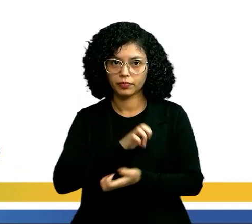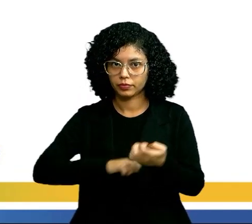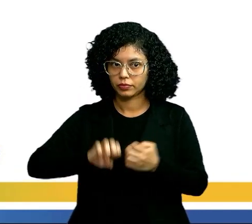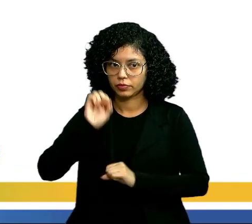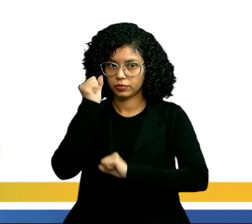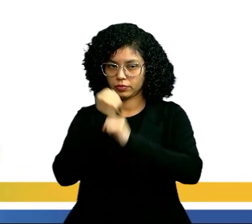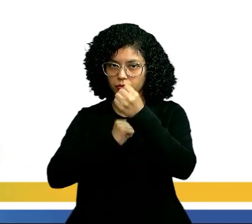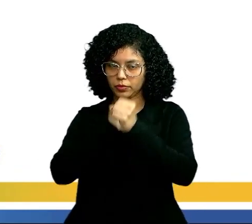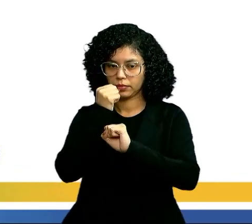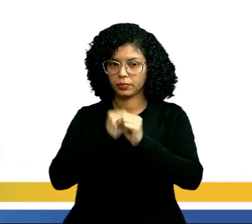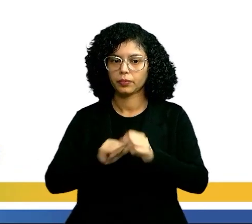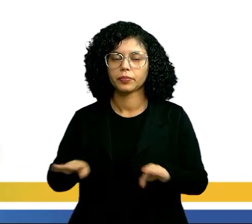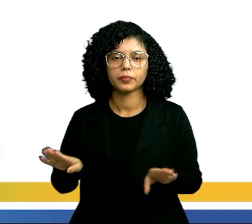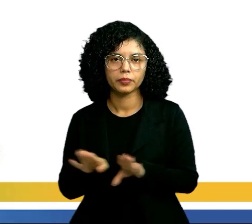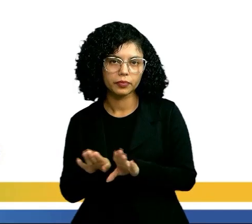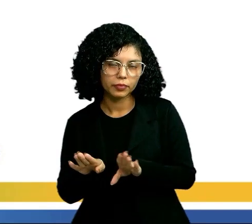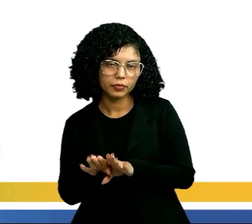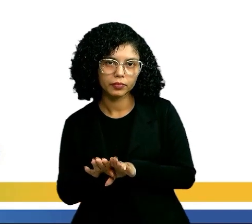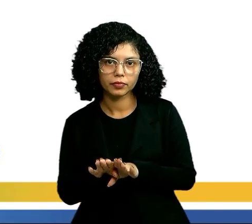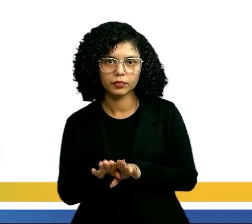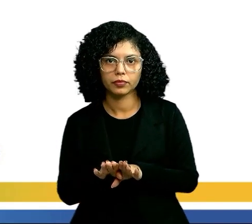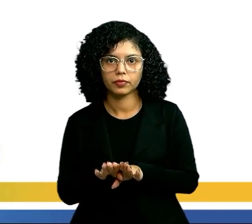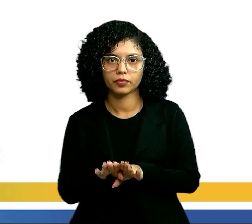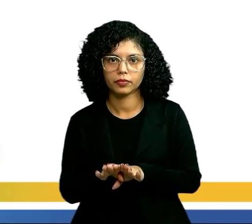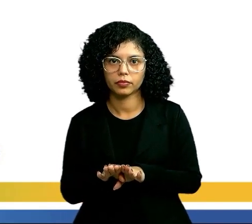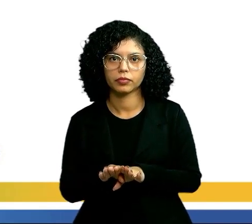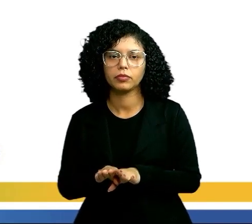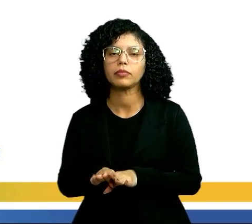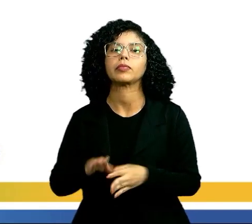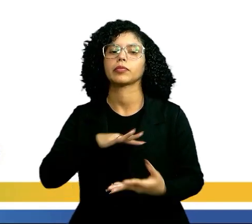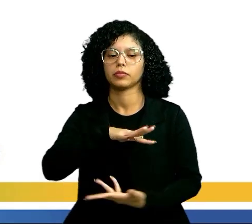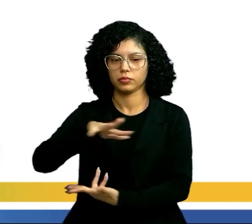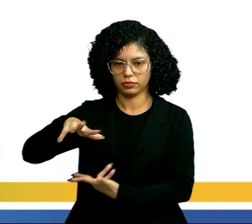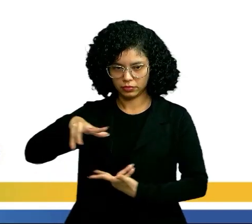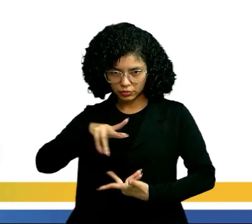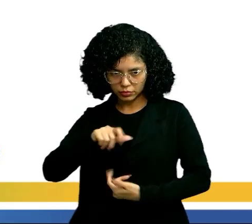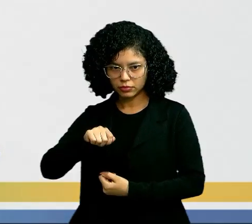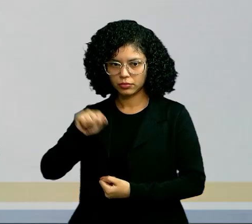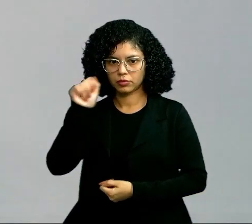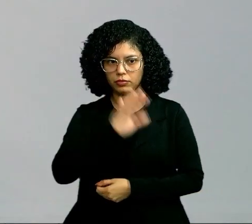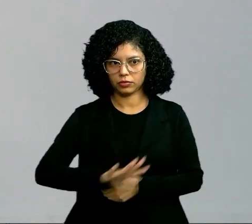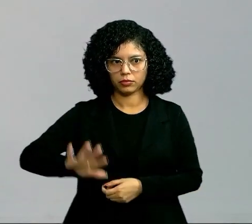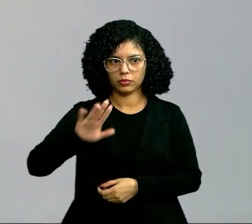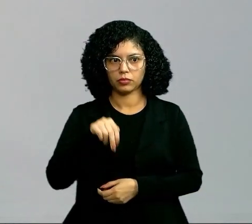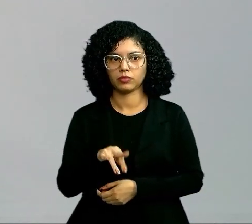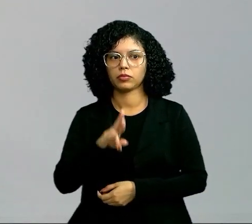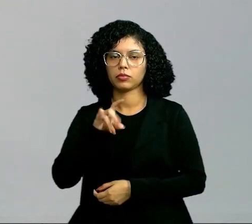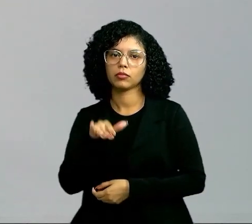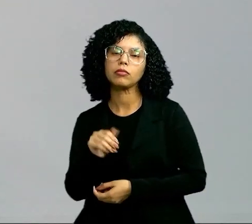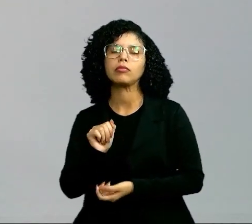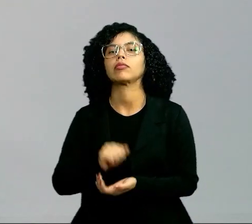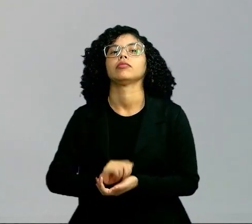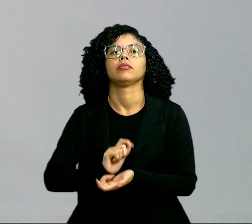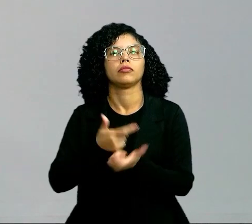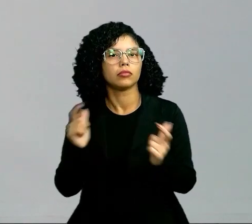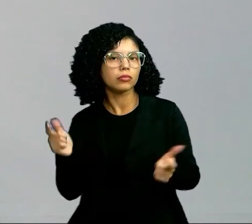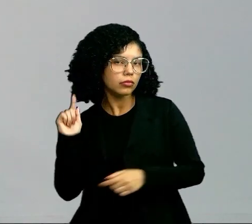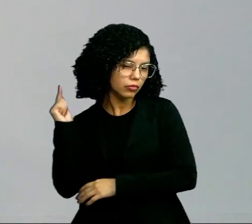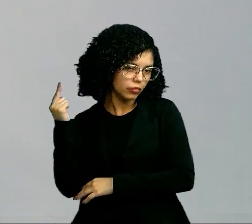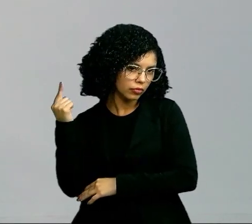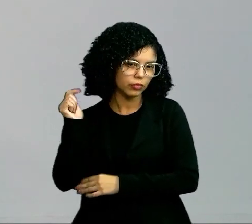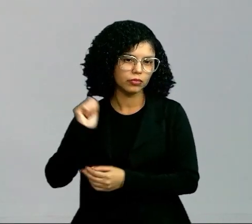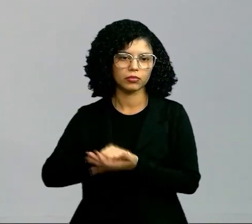Revolução Industrial e também no contexto da globalização. Milton Santos, que é um grande